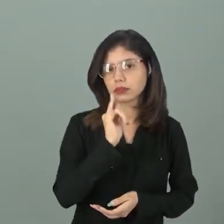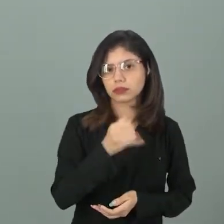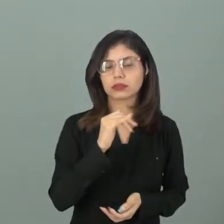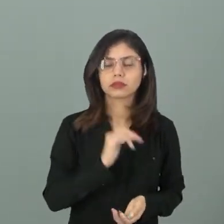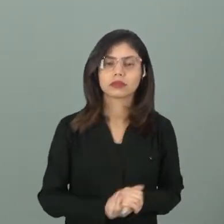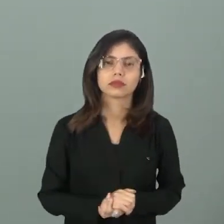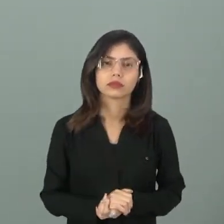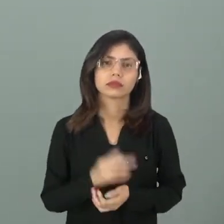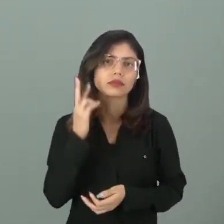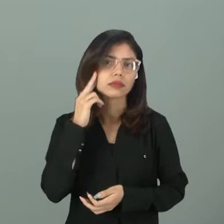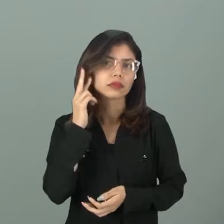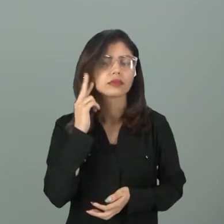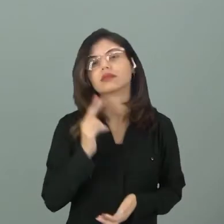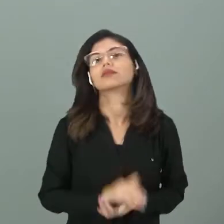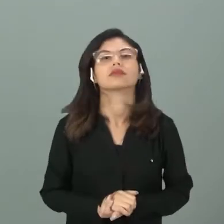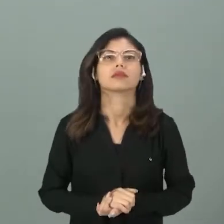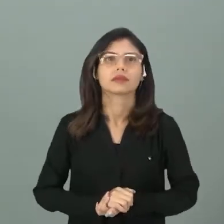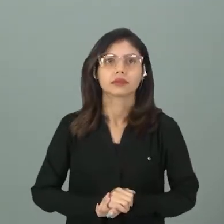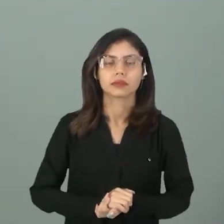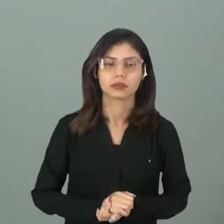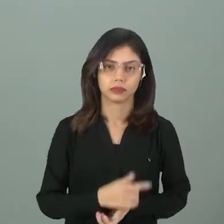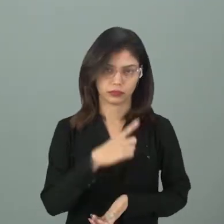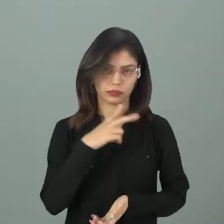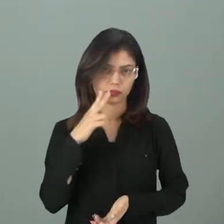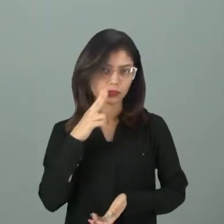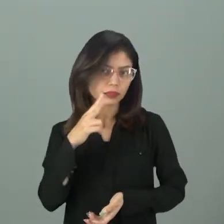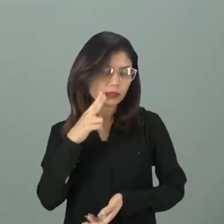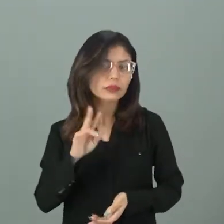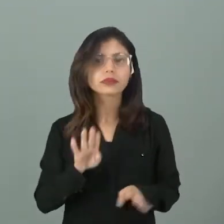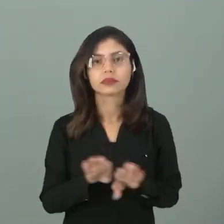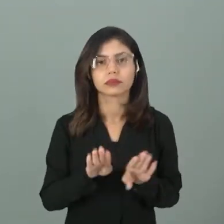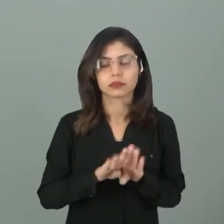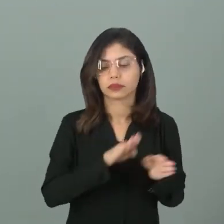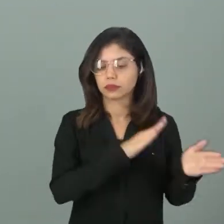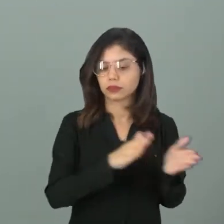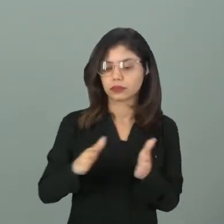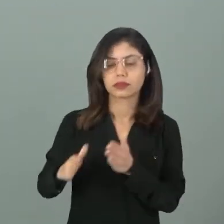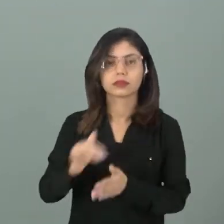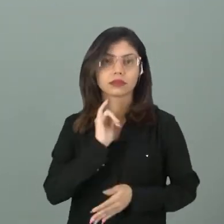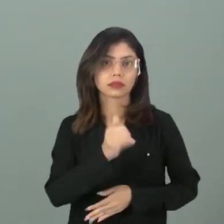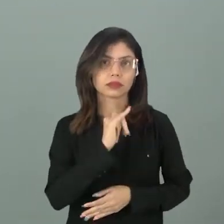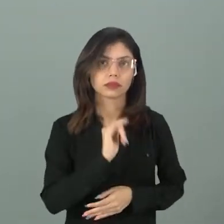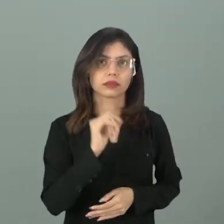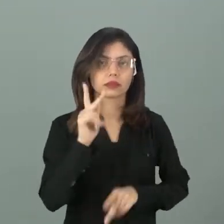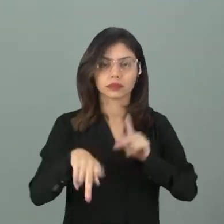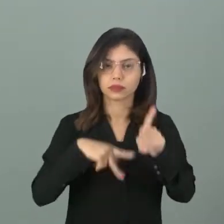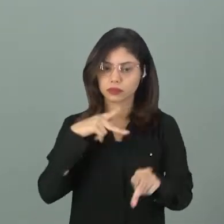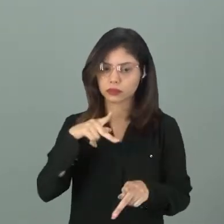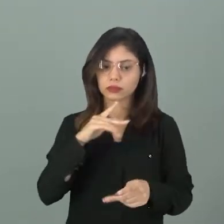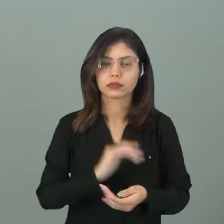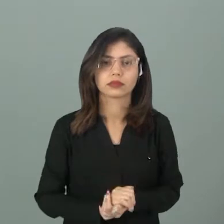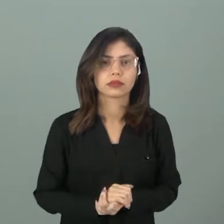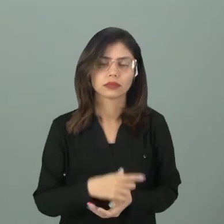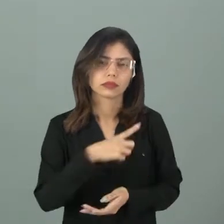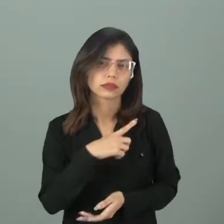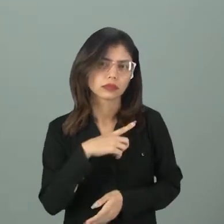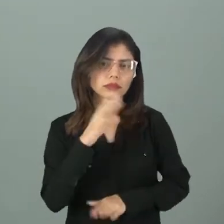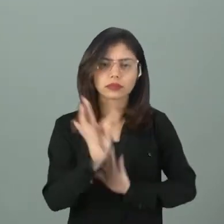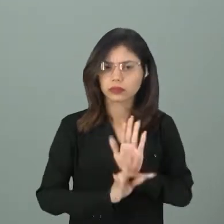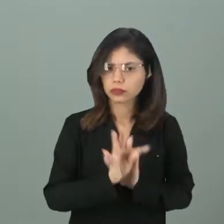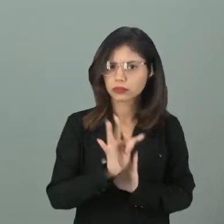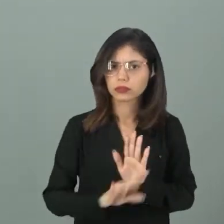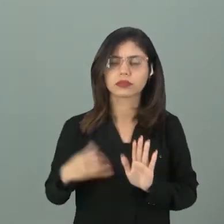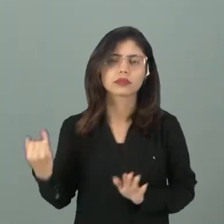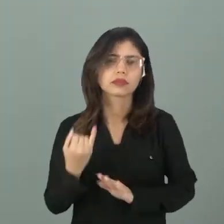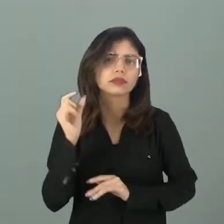passar de geração em geração, como a gente viu. A gente vai ver as partes desse conto popular. Quais são as partes que constituem esse texto? Por que